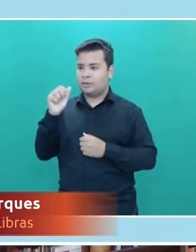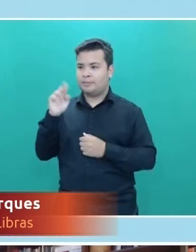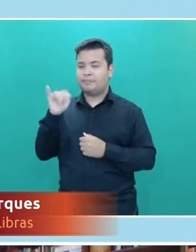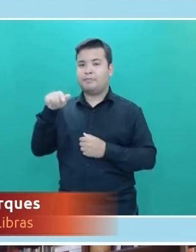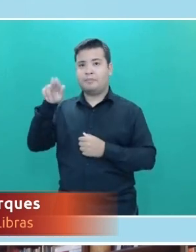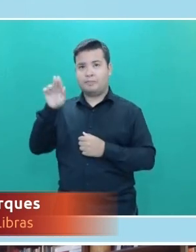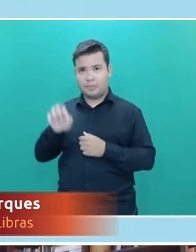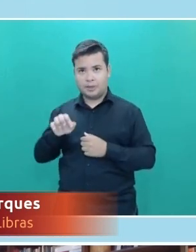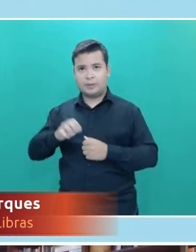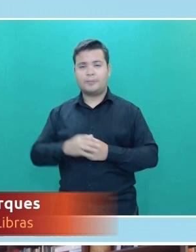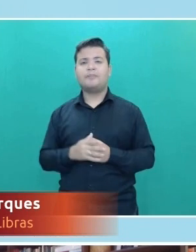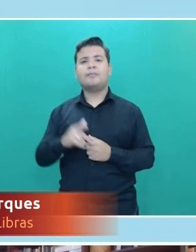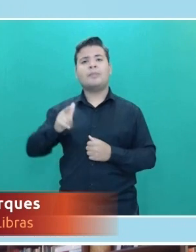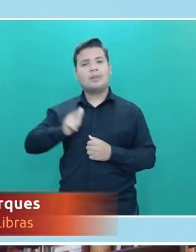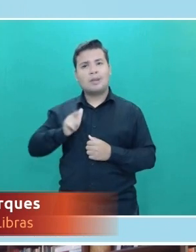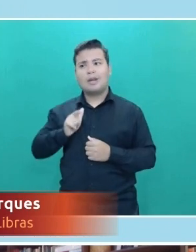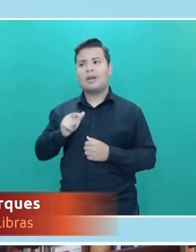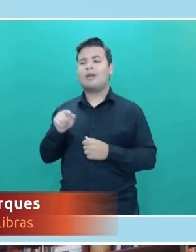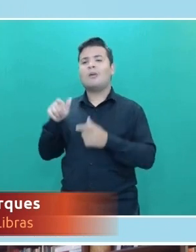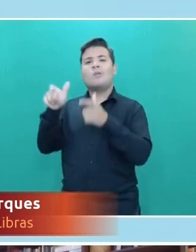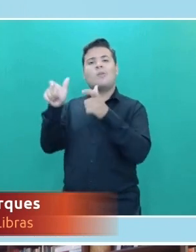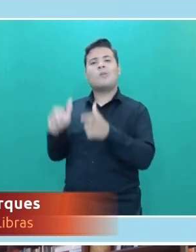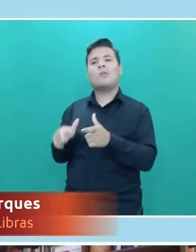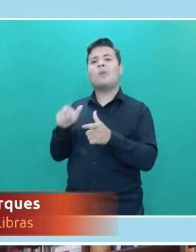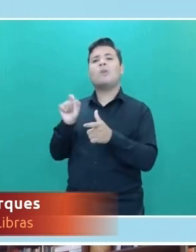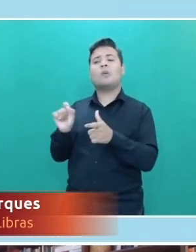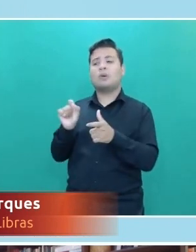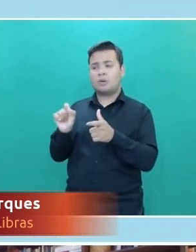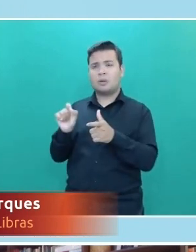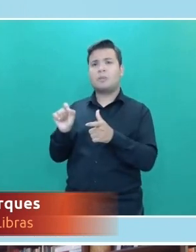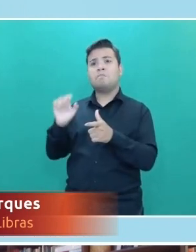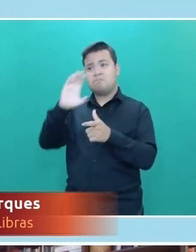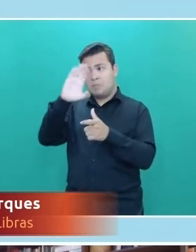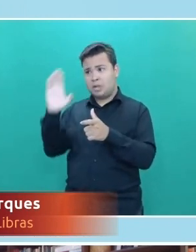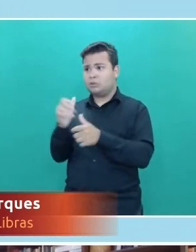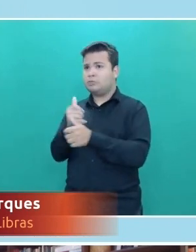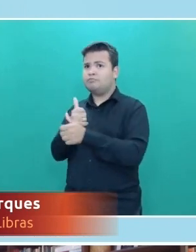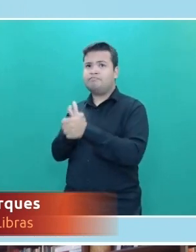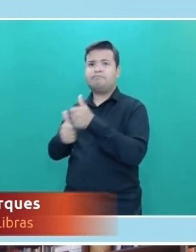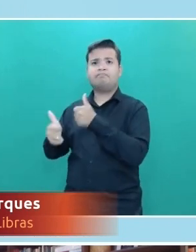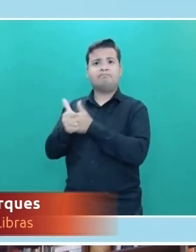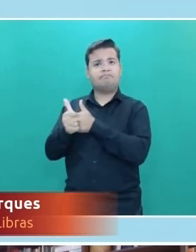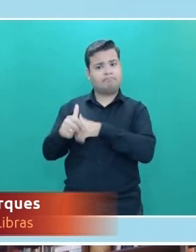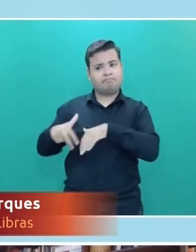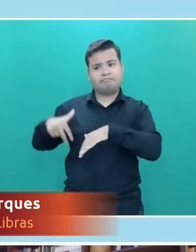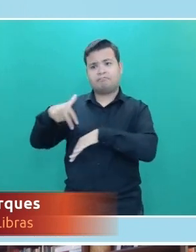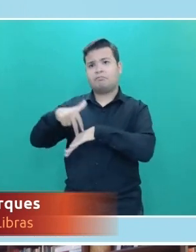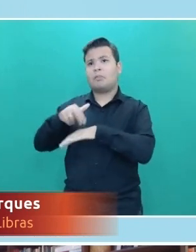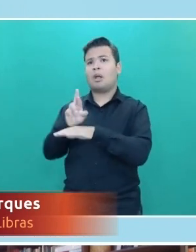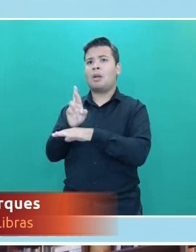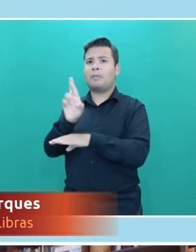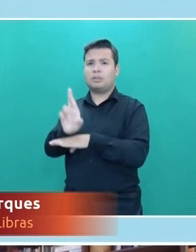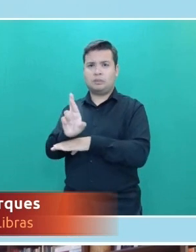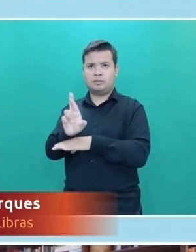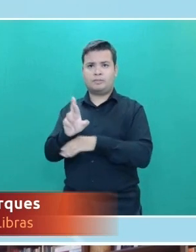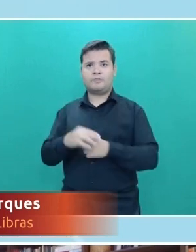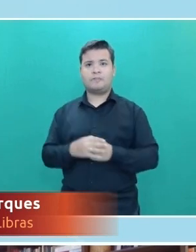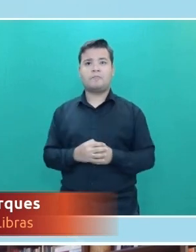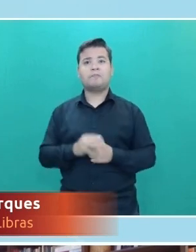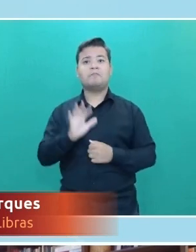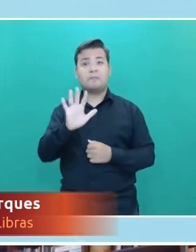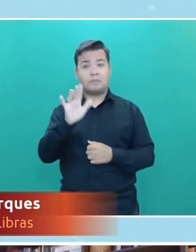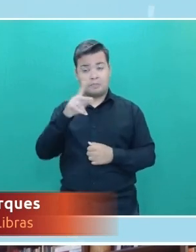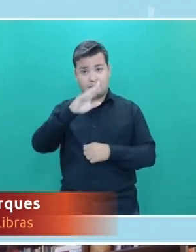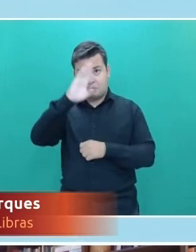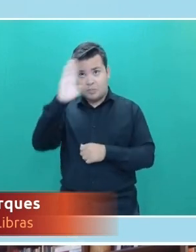se coloca como um líder, né? E enquanto isso, ele define suas